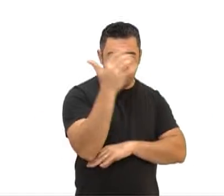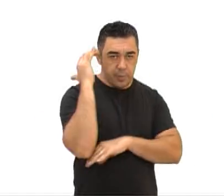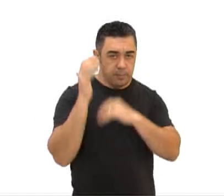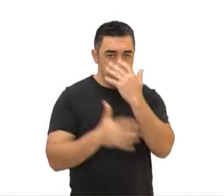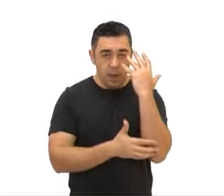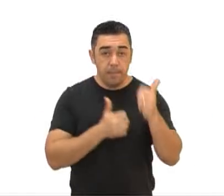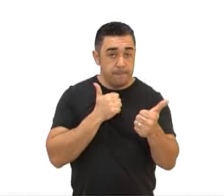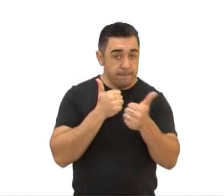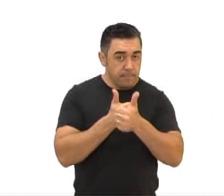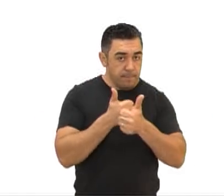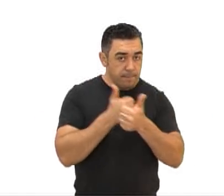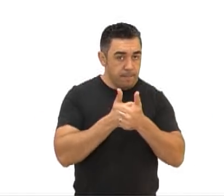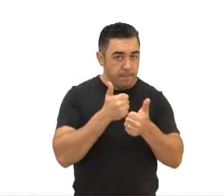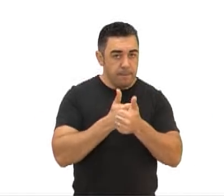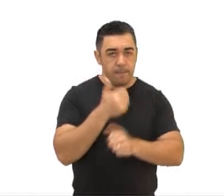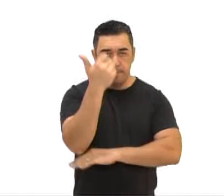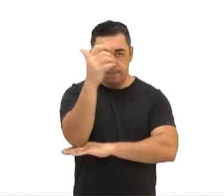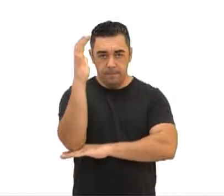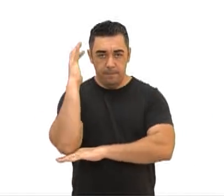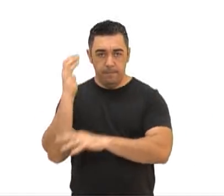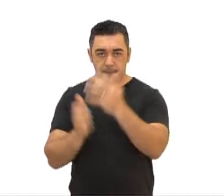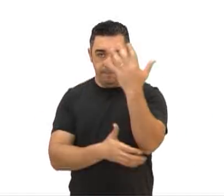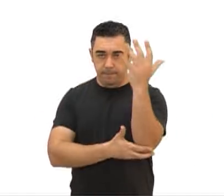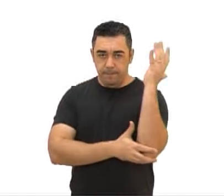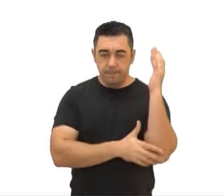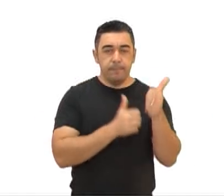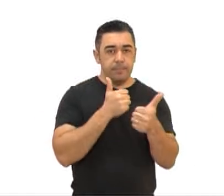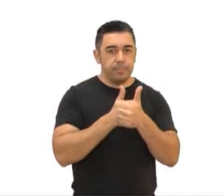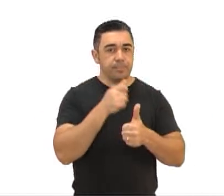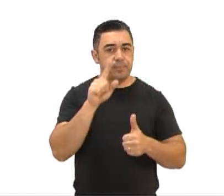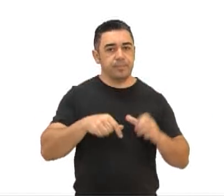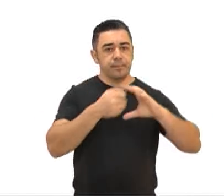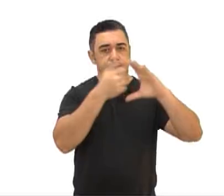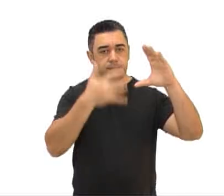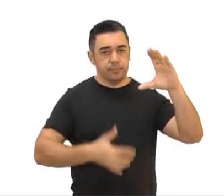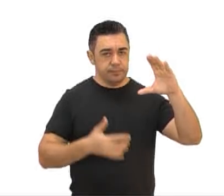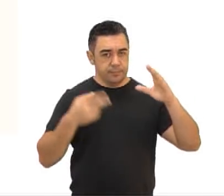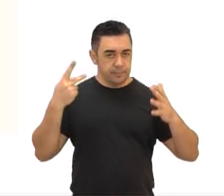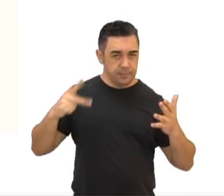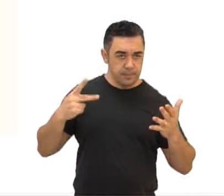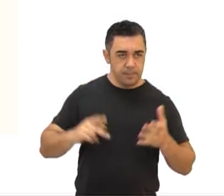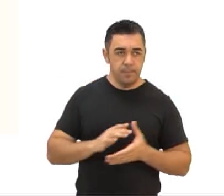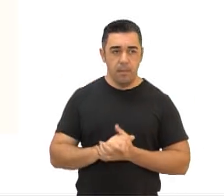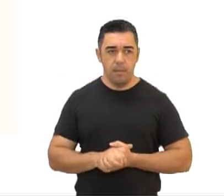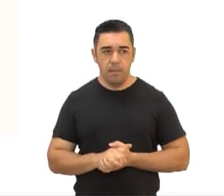ali próxima com o meio natural, que é uma característica das comunidades tradicionais.